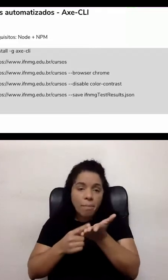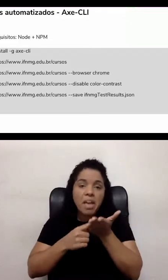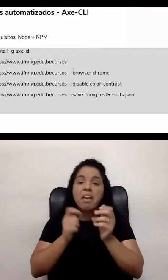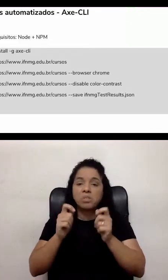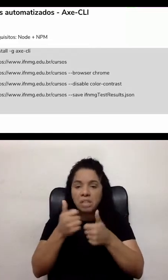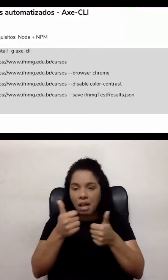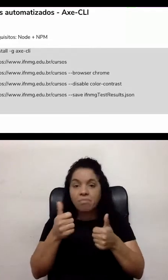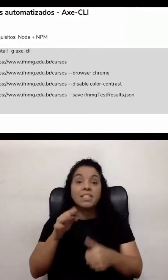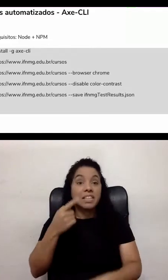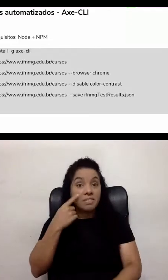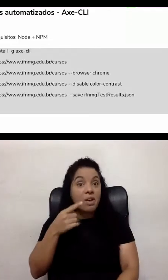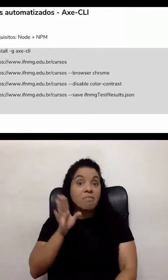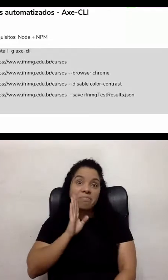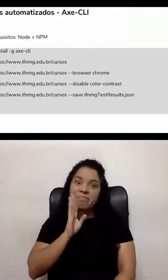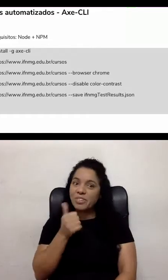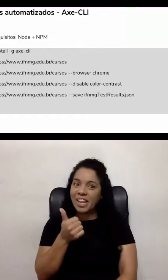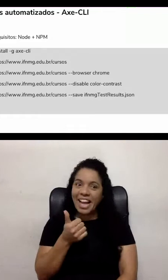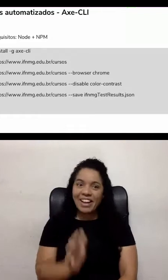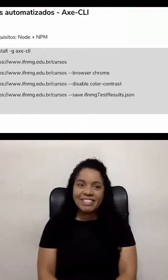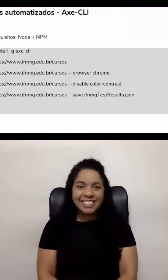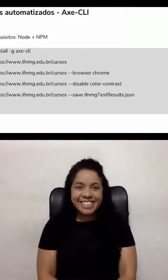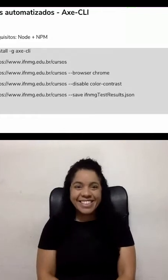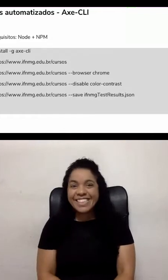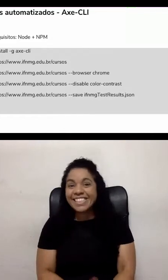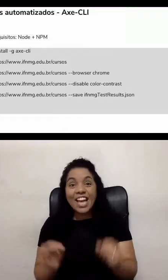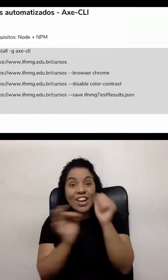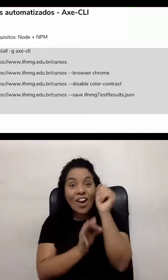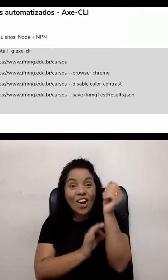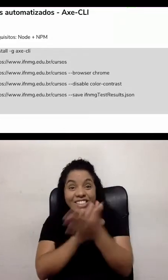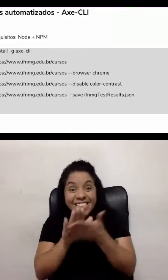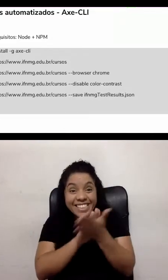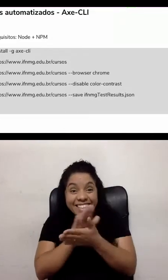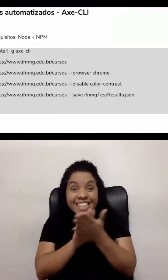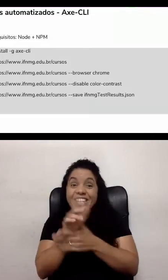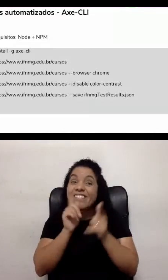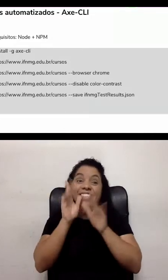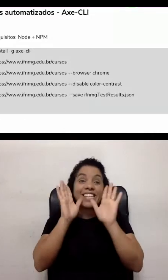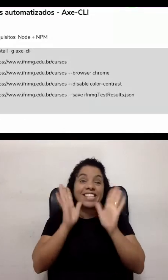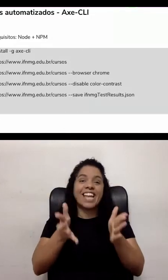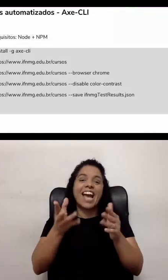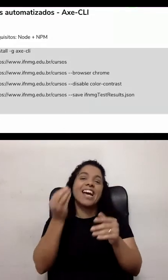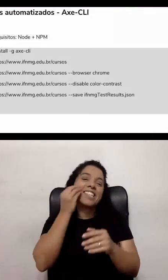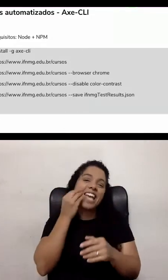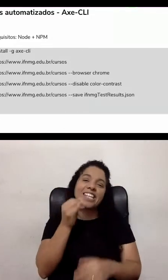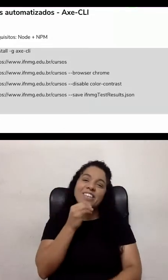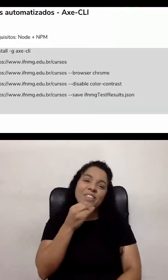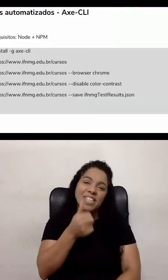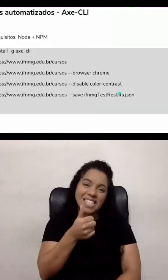gente, vocês viram como é legal. Sem código nenhum, eu consigo fazer já esses testes automatizados,